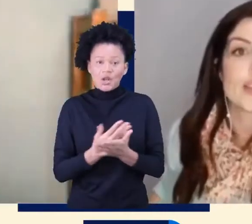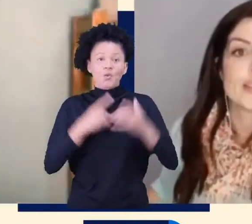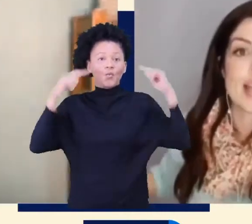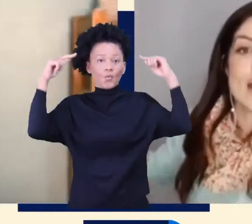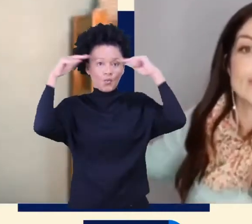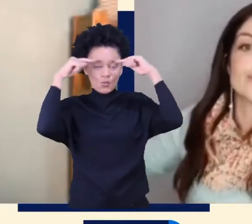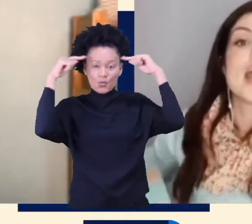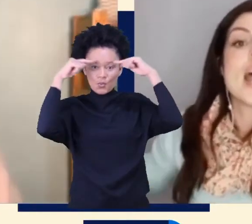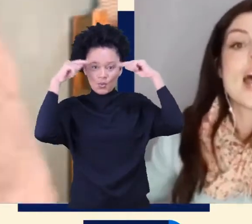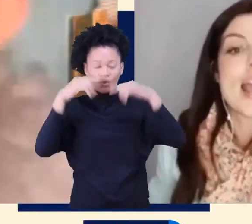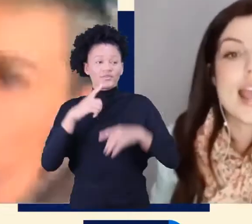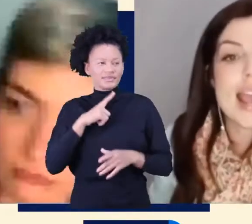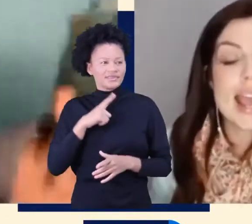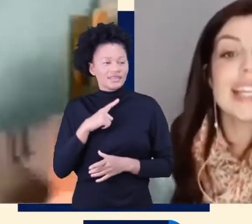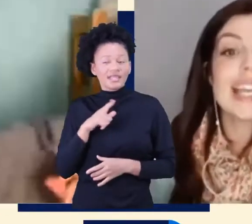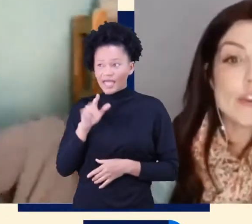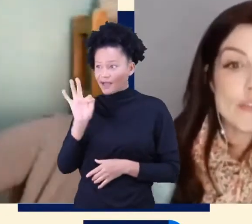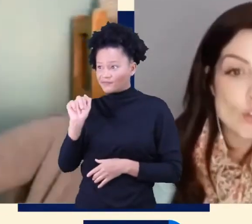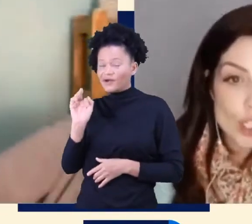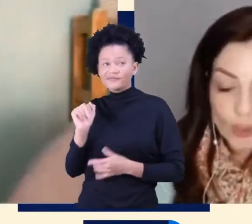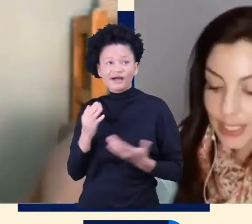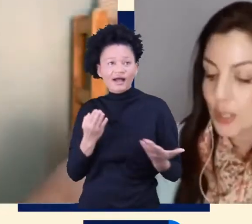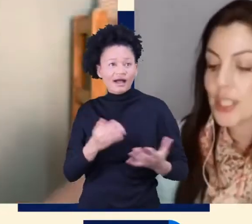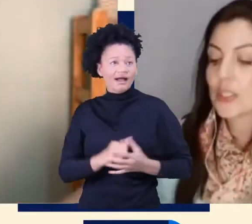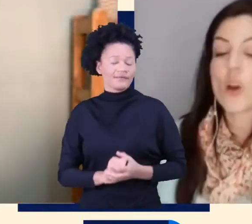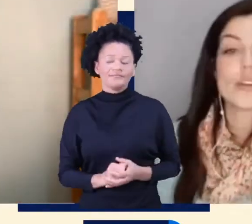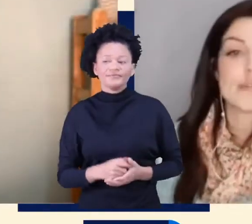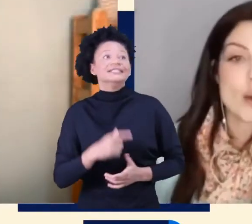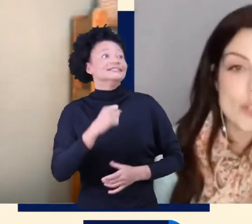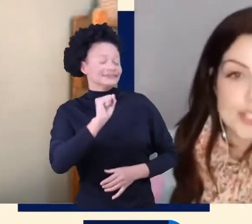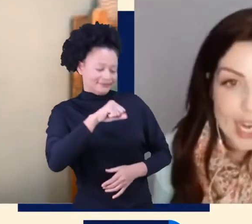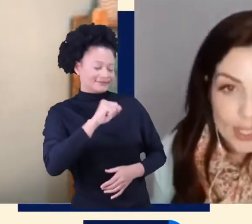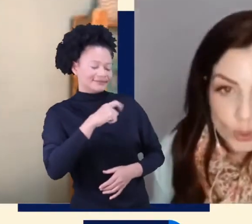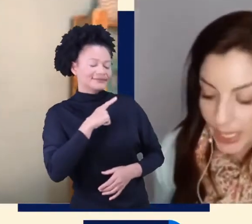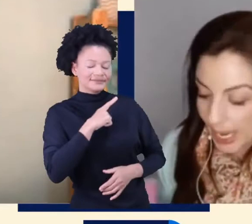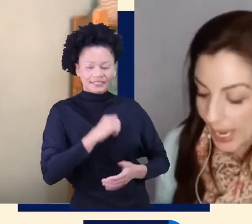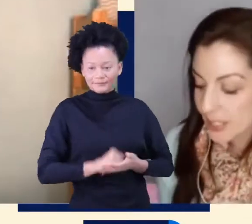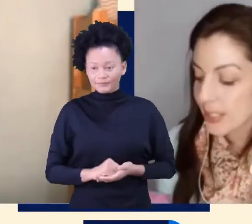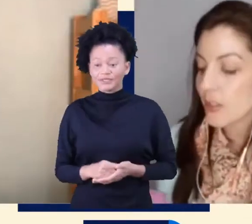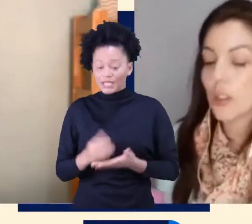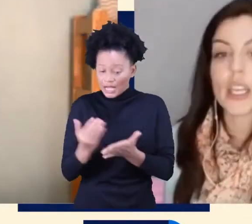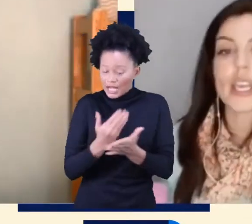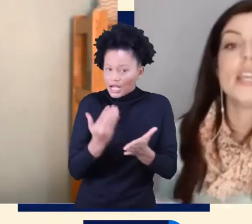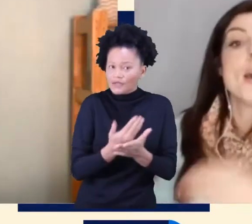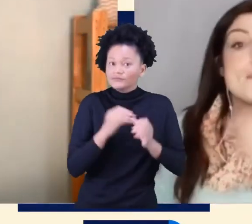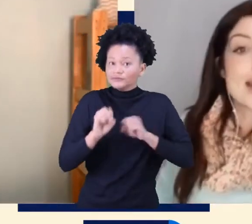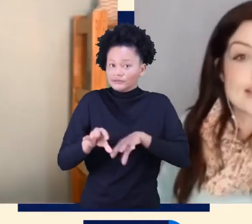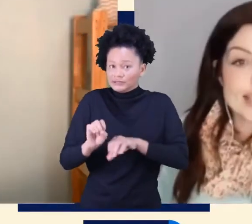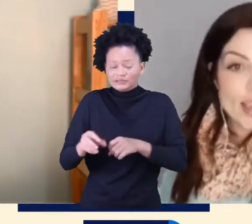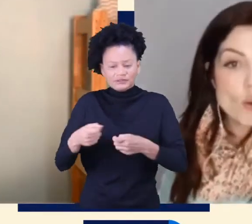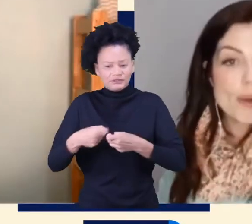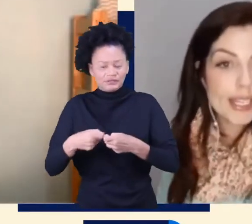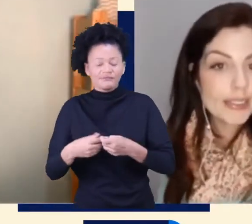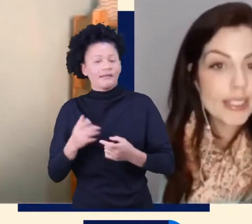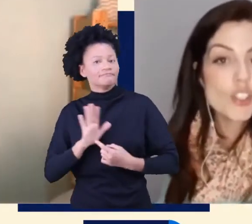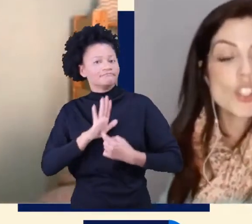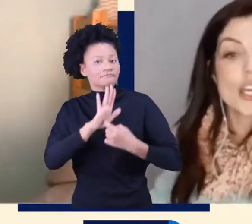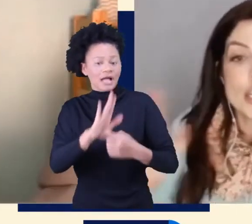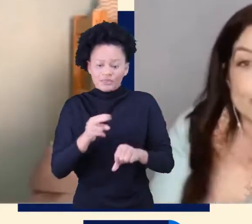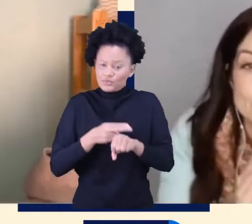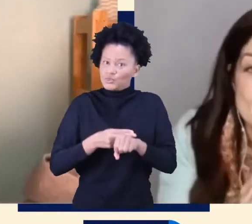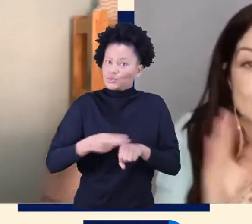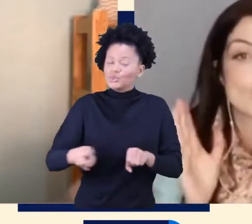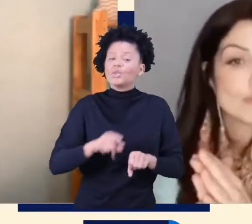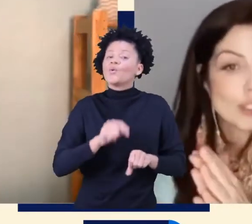aqui, tá? Peraí. Livros de educação sexual que vão mostrar a nudez, ok? Mas que é com uma